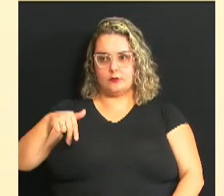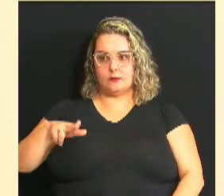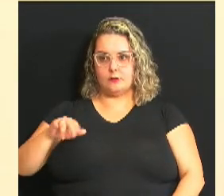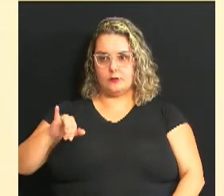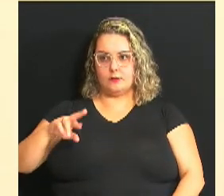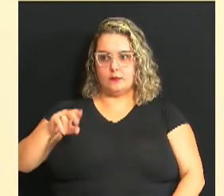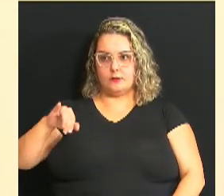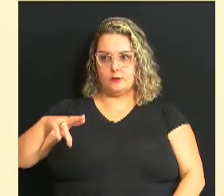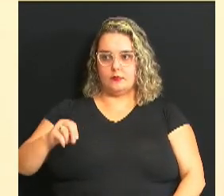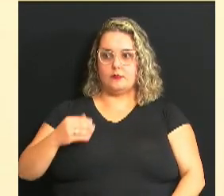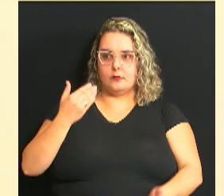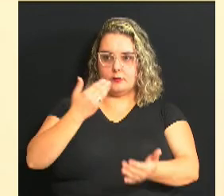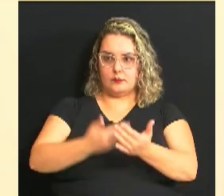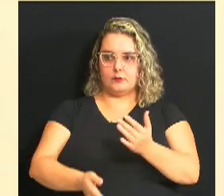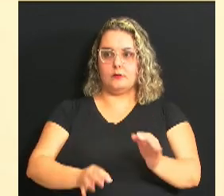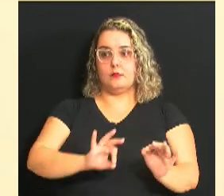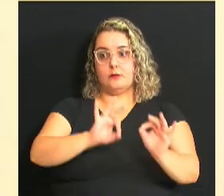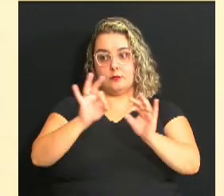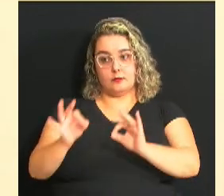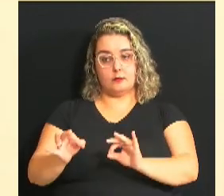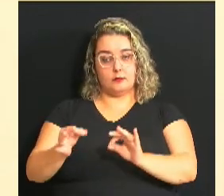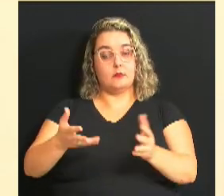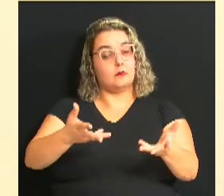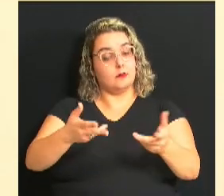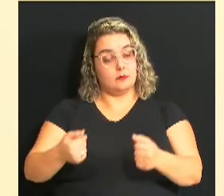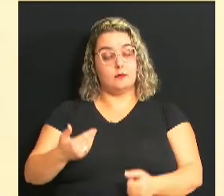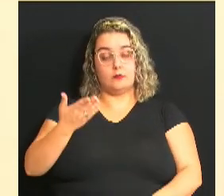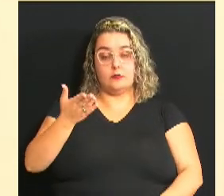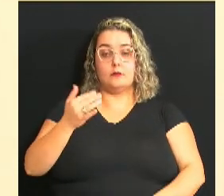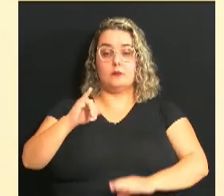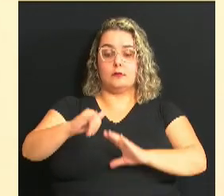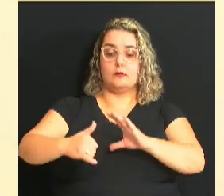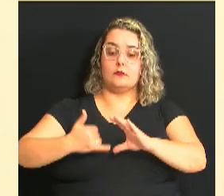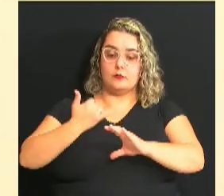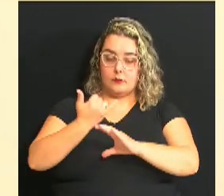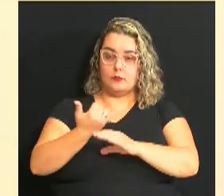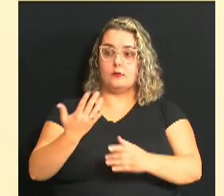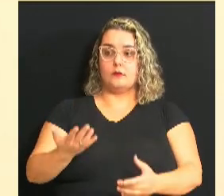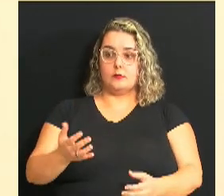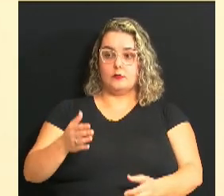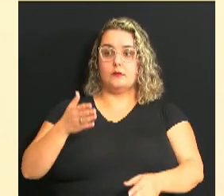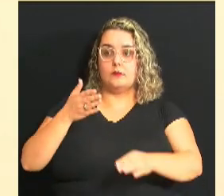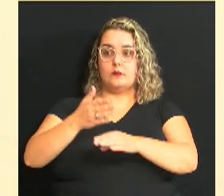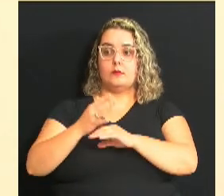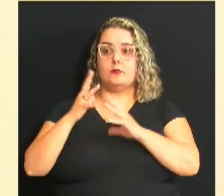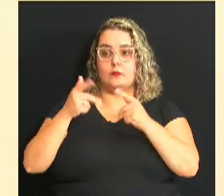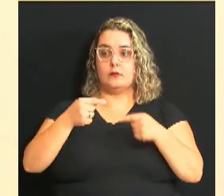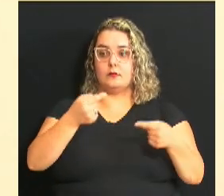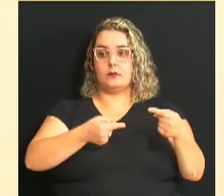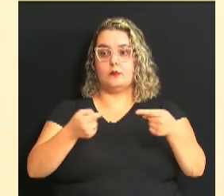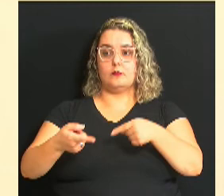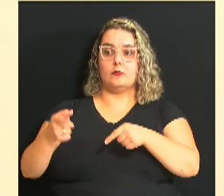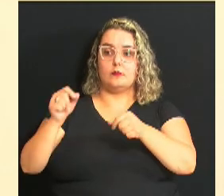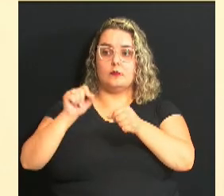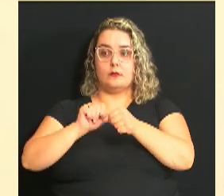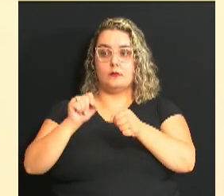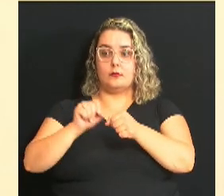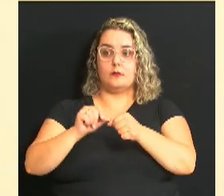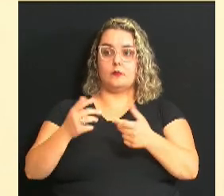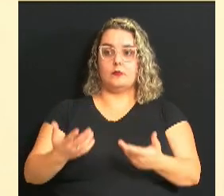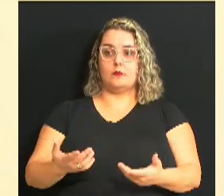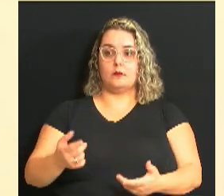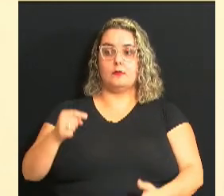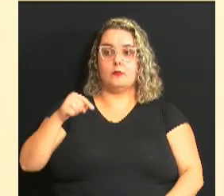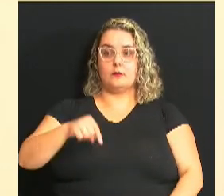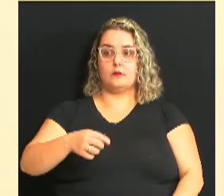essa transmissão, eu convido você a ir no YouTube da TV Câmara Campinas e acessar todo o debate que foi feito lá, desta que foi